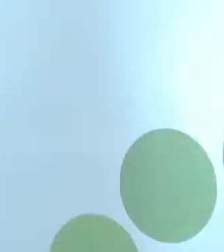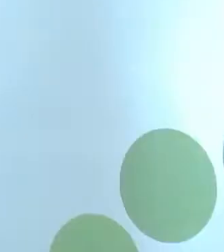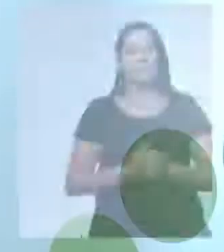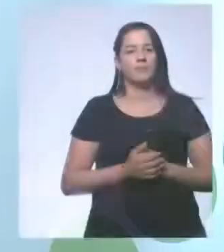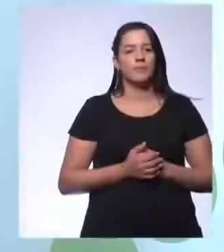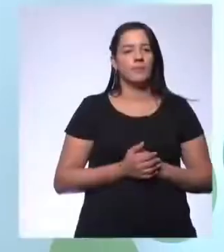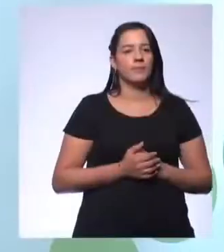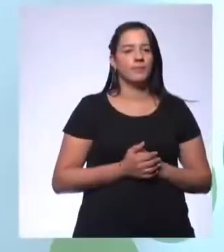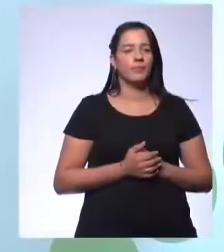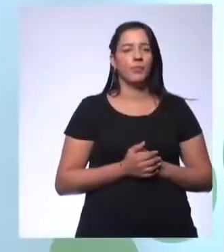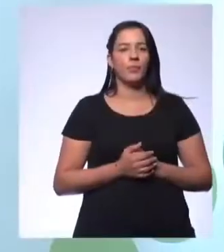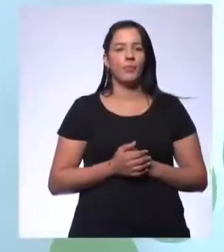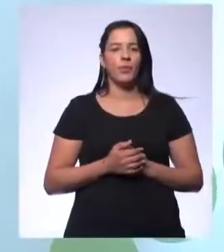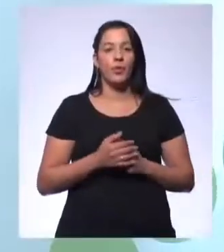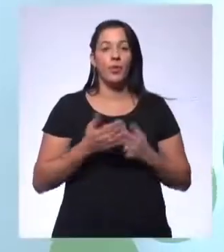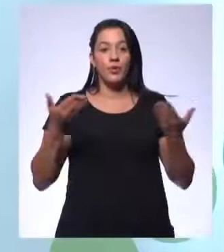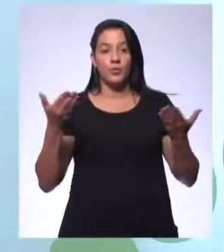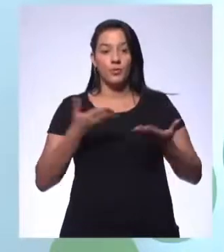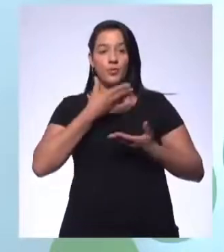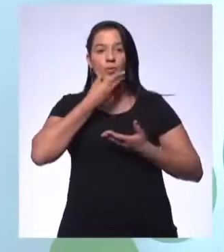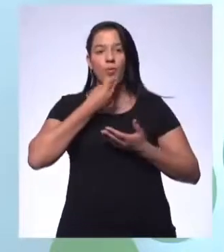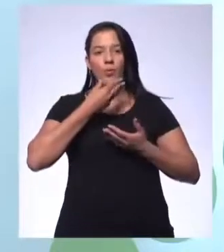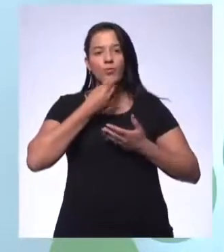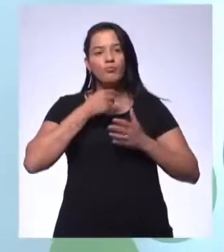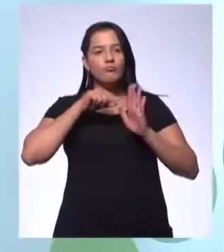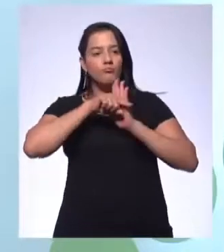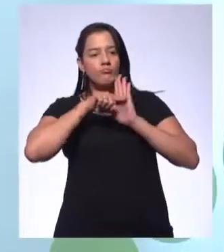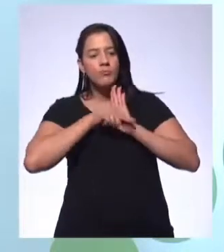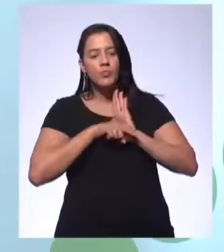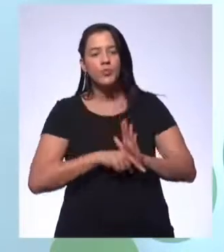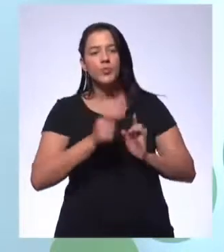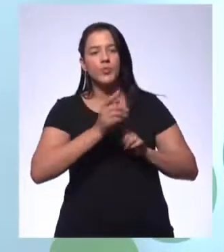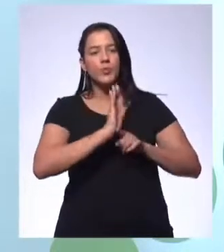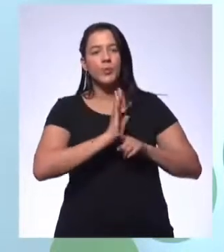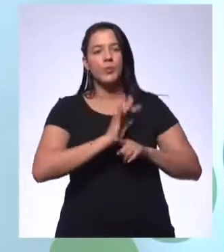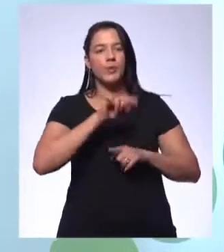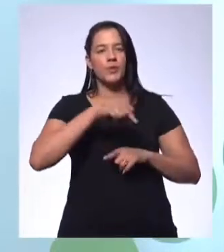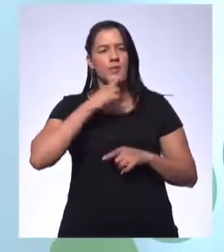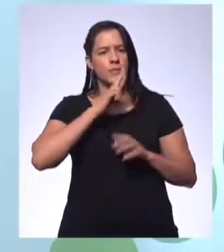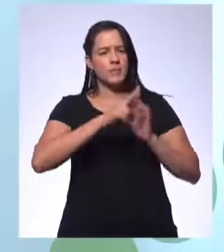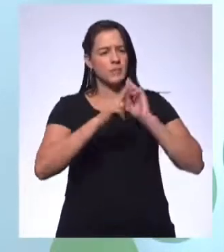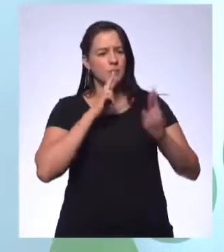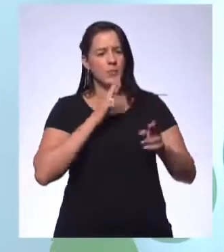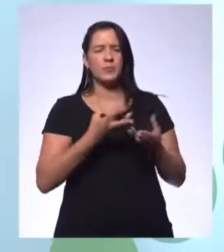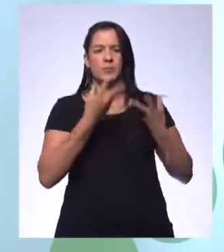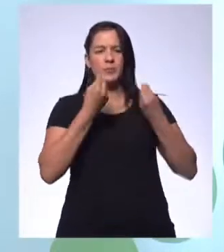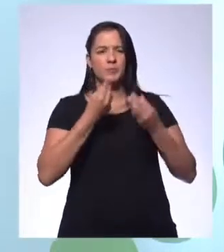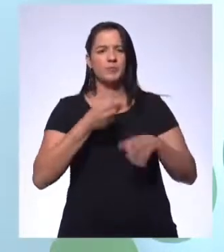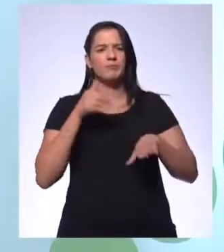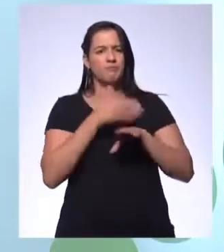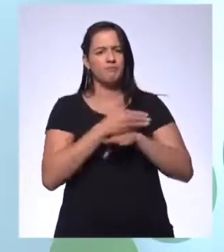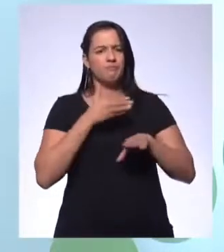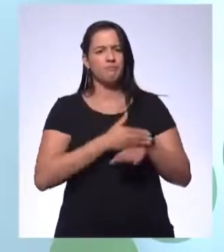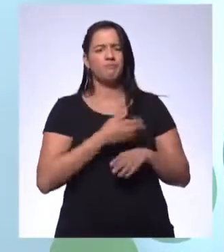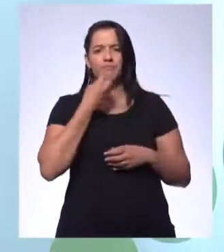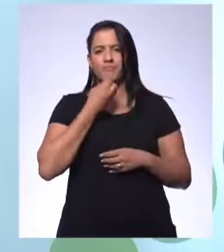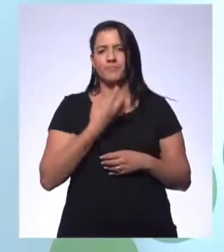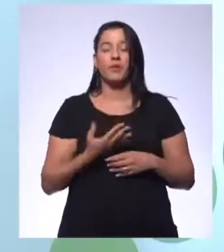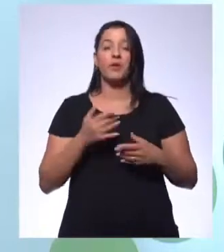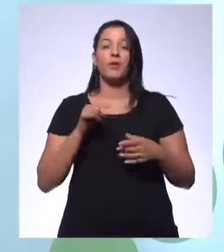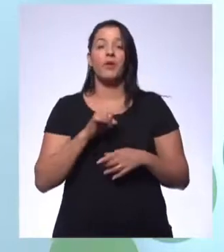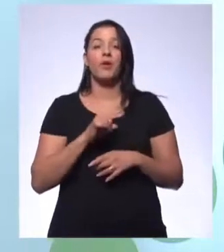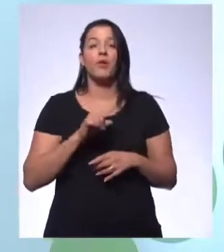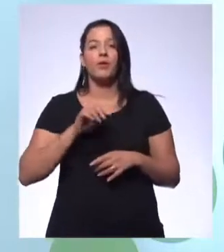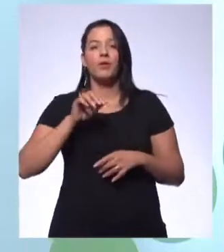Qual a função do crítico de cinema, professora? Os alunos apresentando suas respostas aqui. Nossa, bastante gente participando de maneira muito pertinente. Olha, o